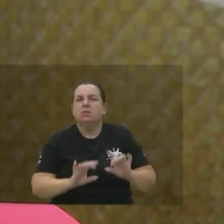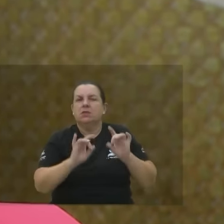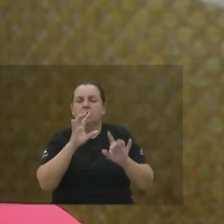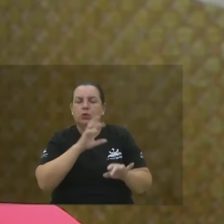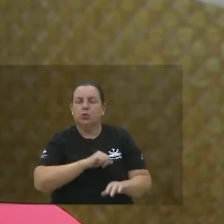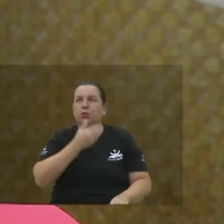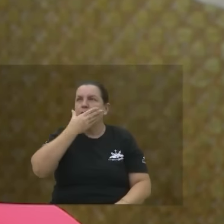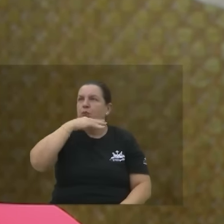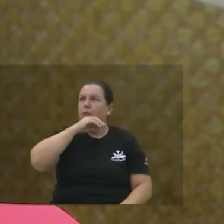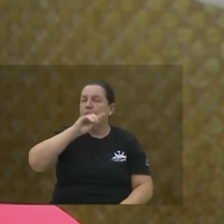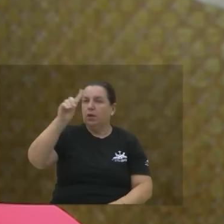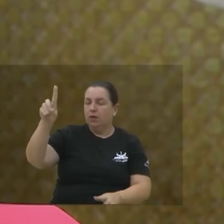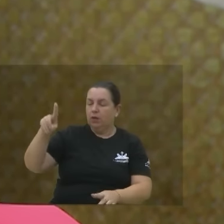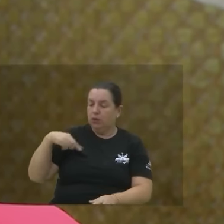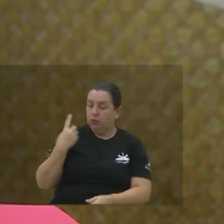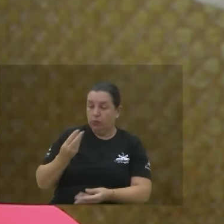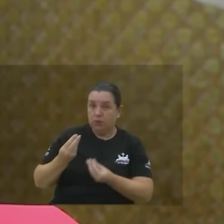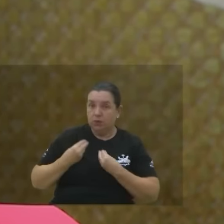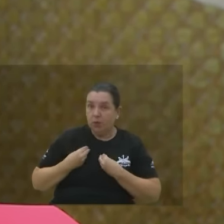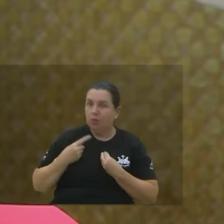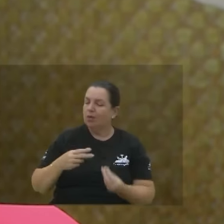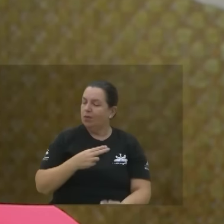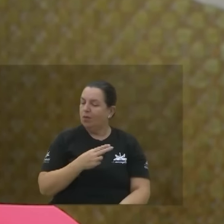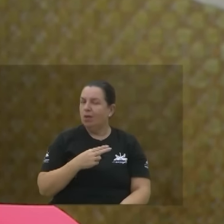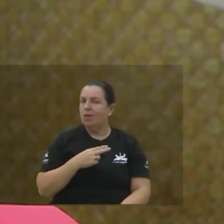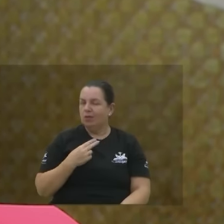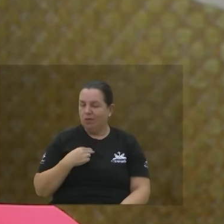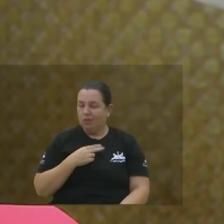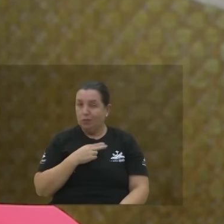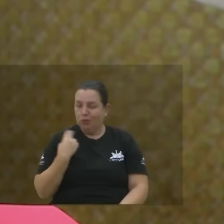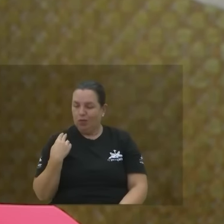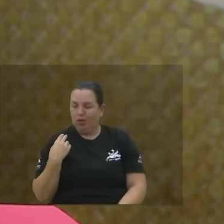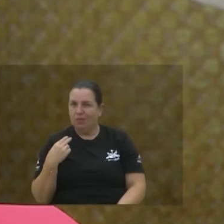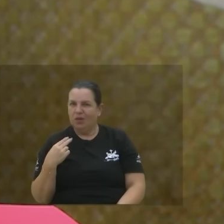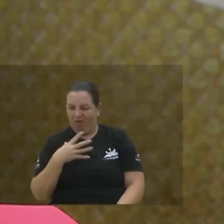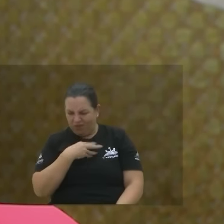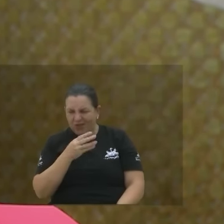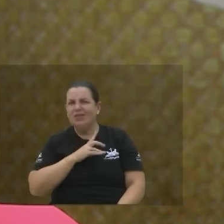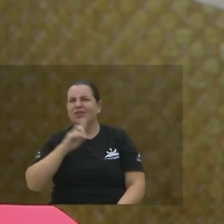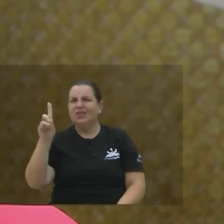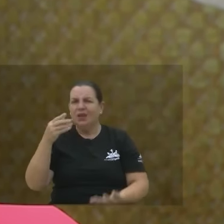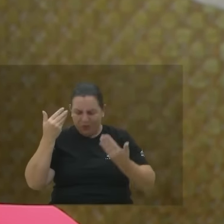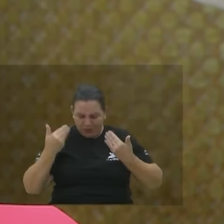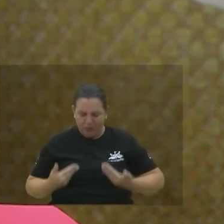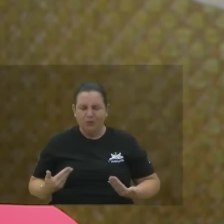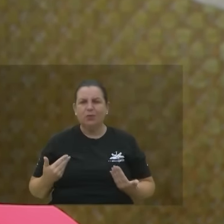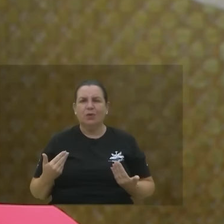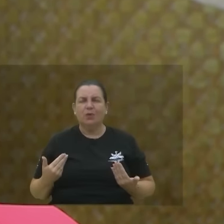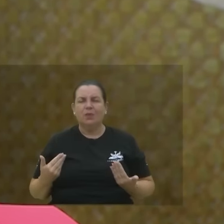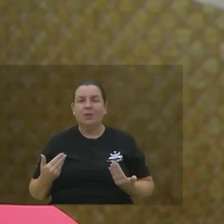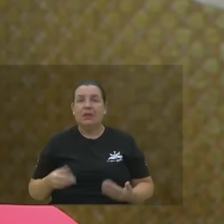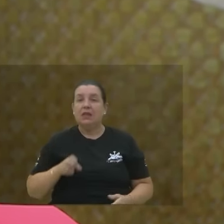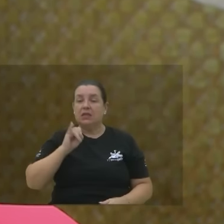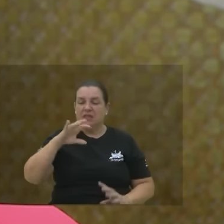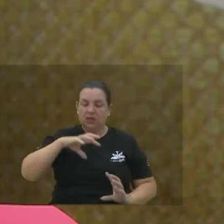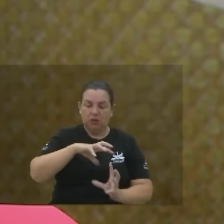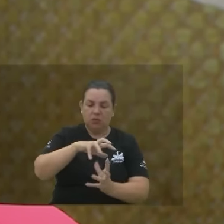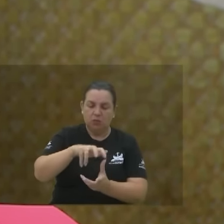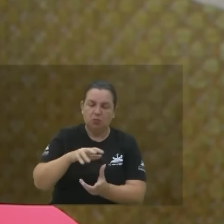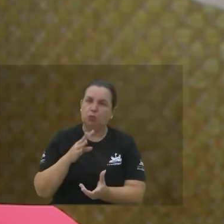Pai nos deu, de sermos chamados filhos de Deus, e nós o somos. Se o mundo não